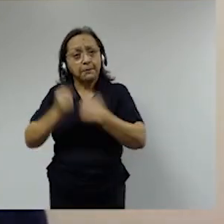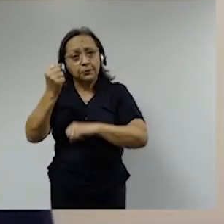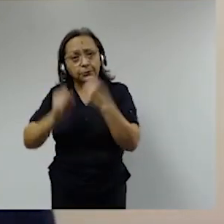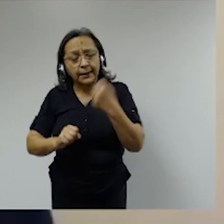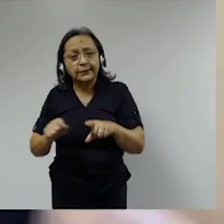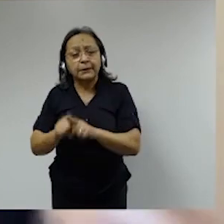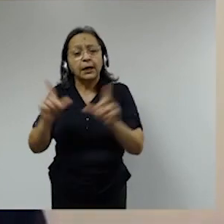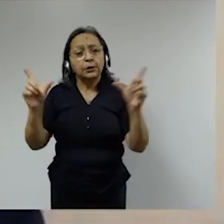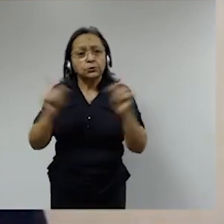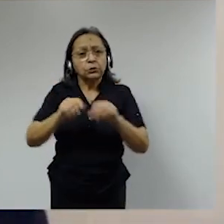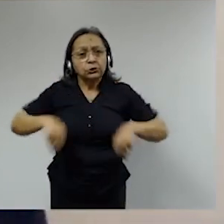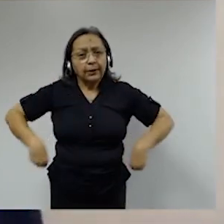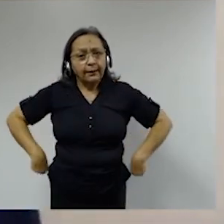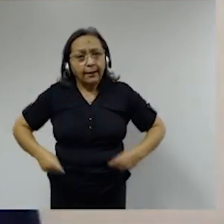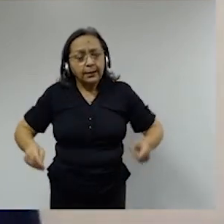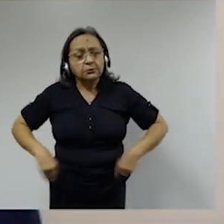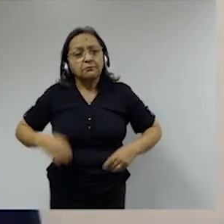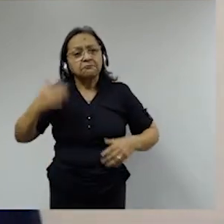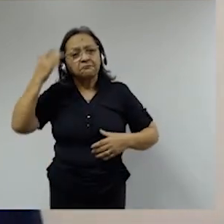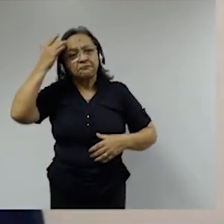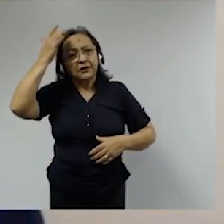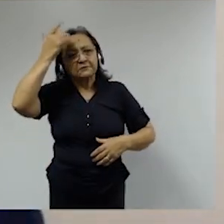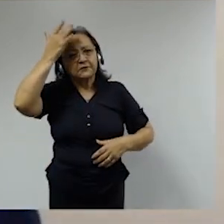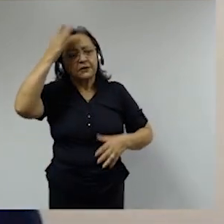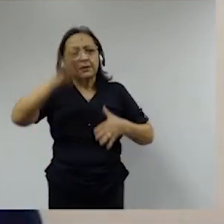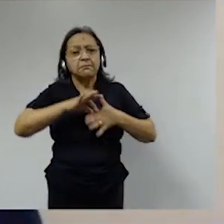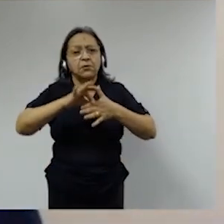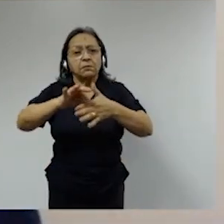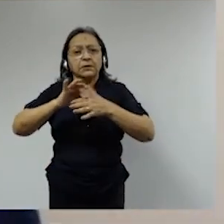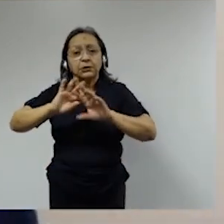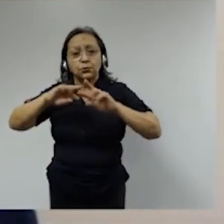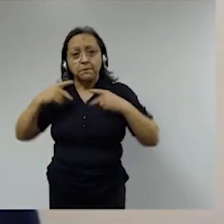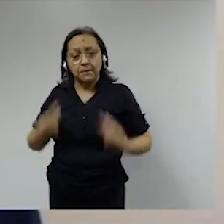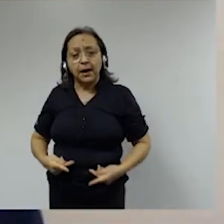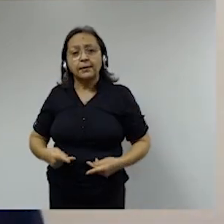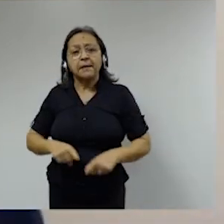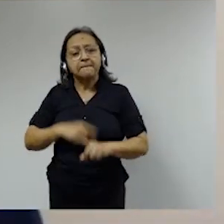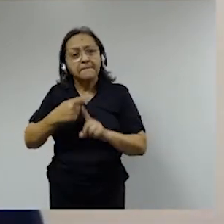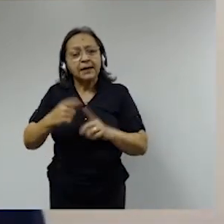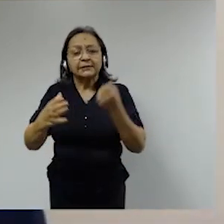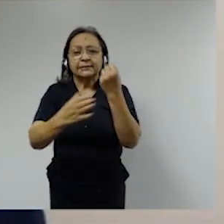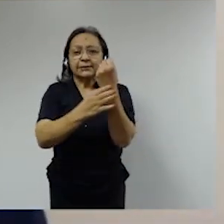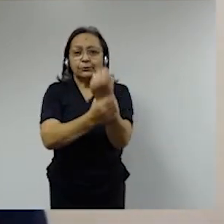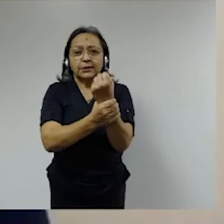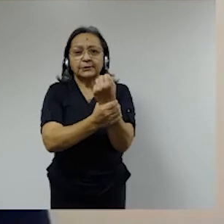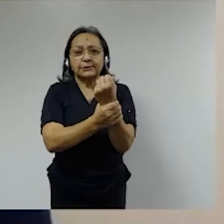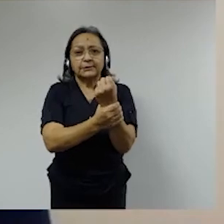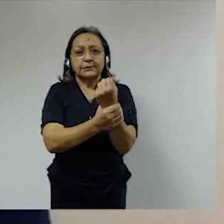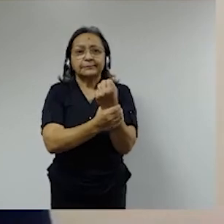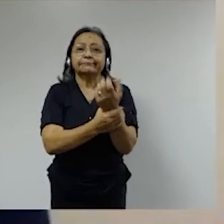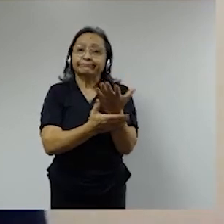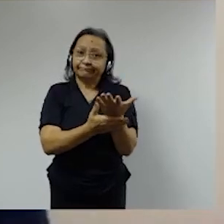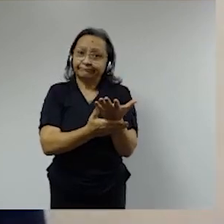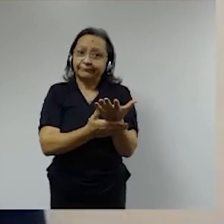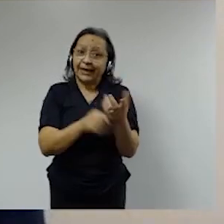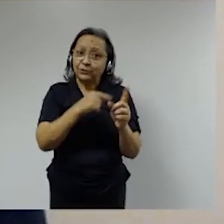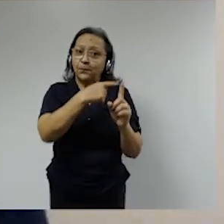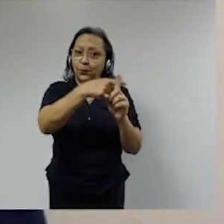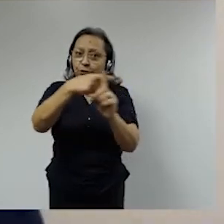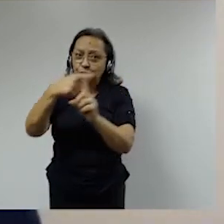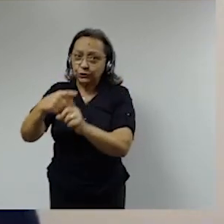custos, facilitação da mobilidade urbana, aumento de segurança, surgem alguns pontos